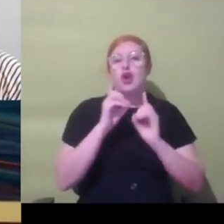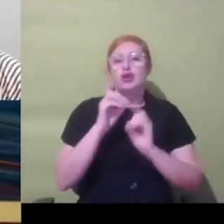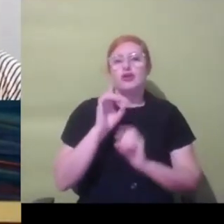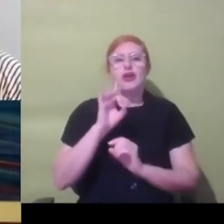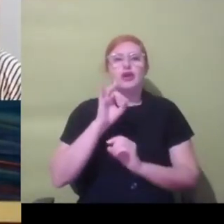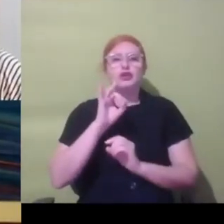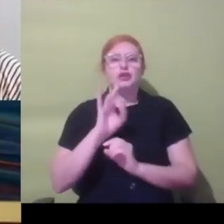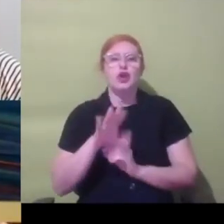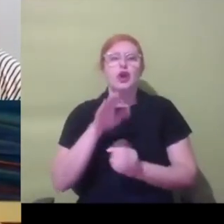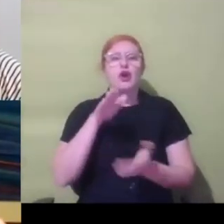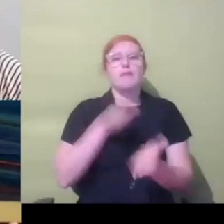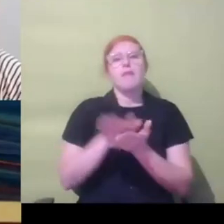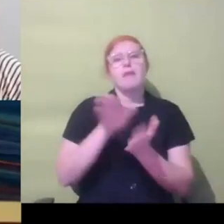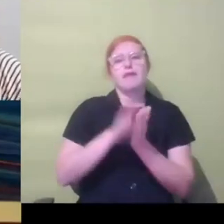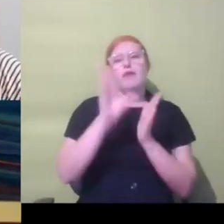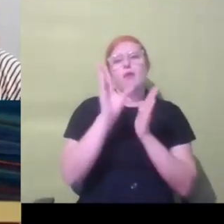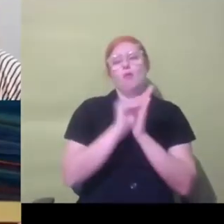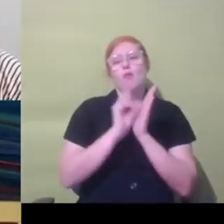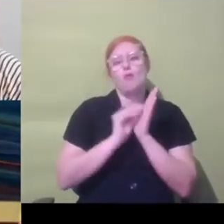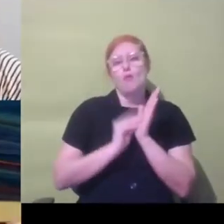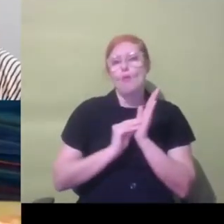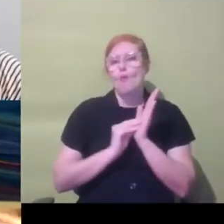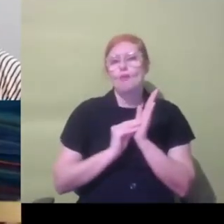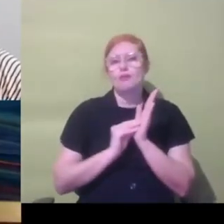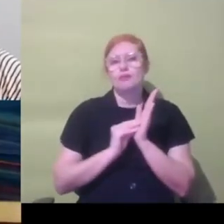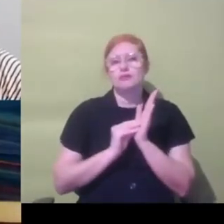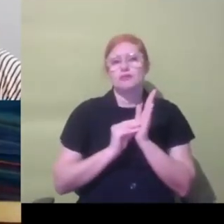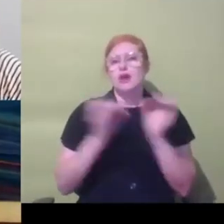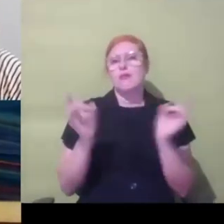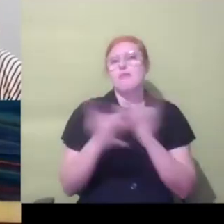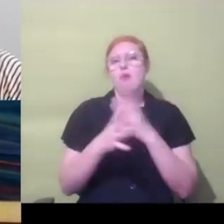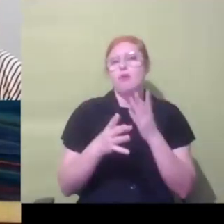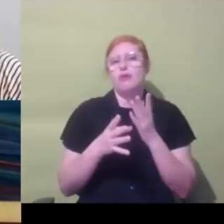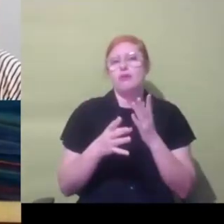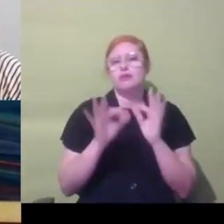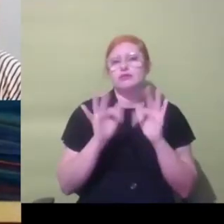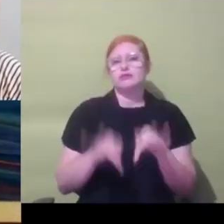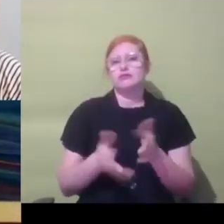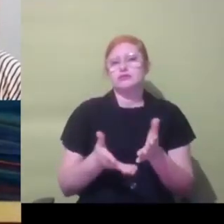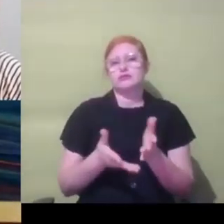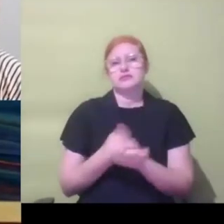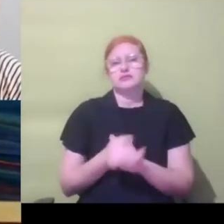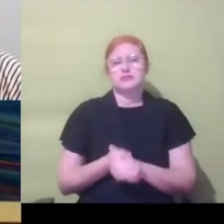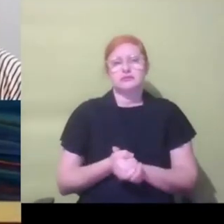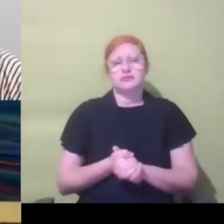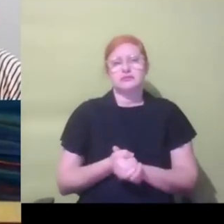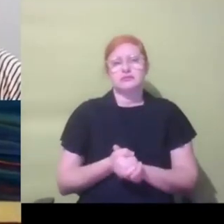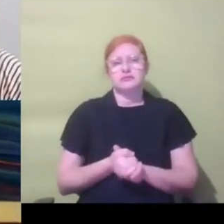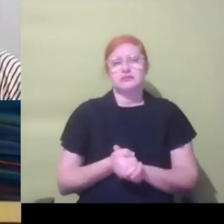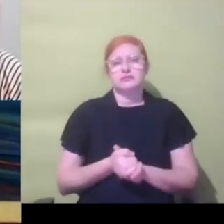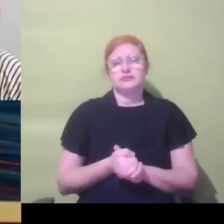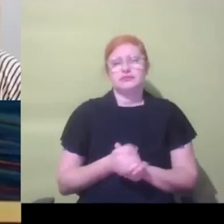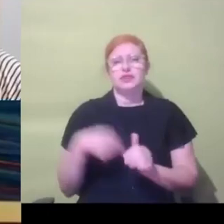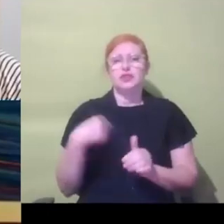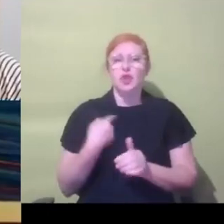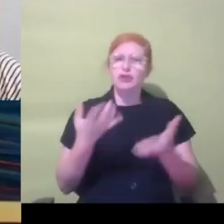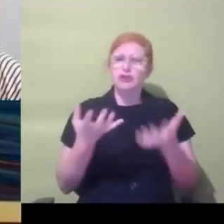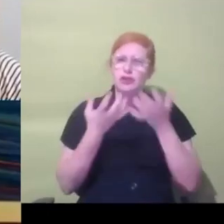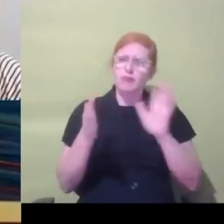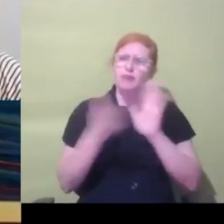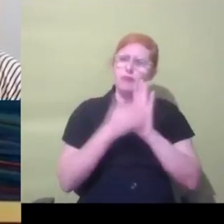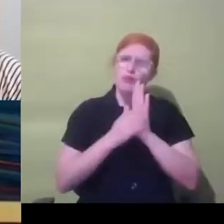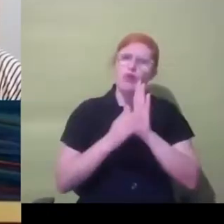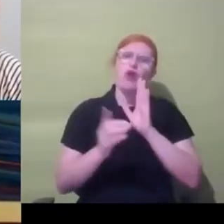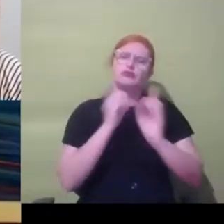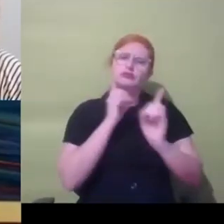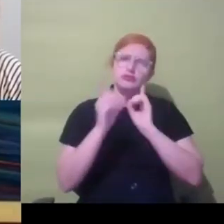Que não fosse só a publicação de conteúdo e pronto, e acabou. E a gente está querendo